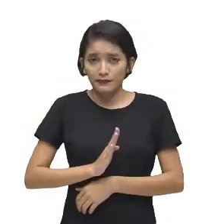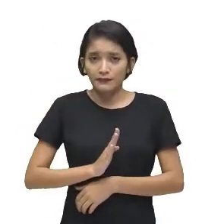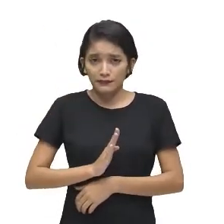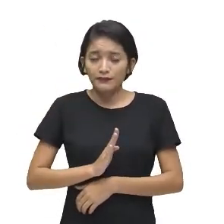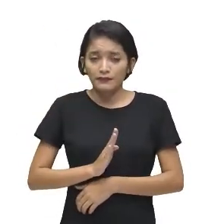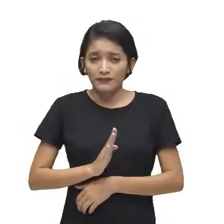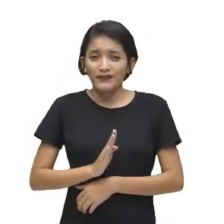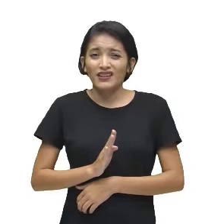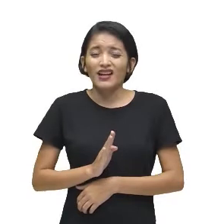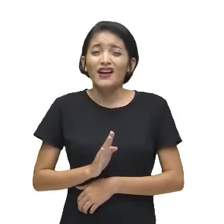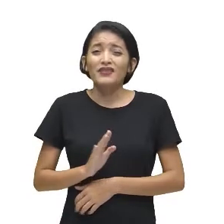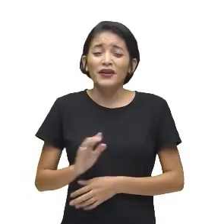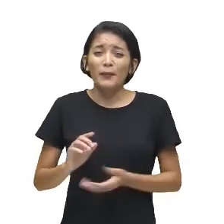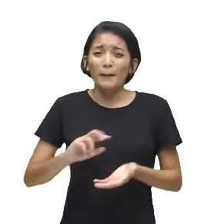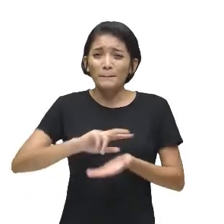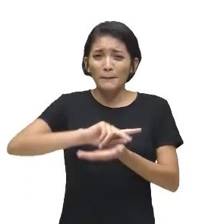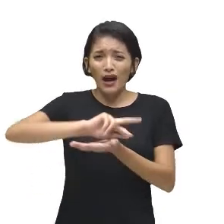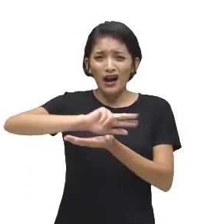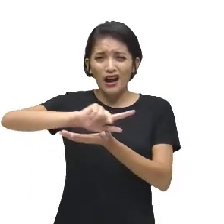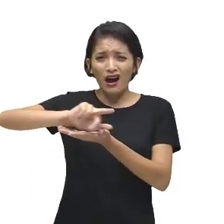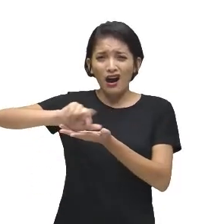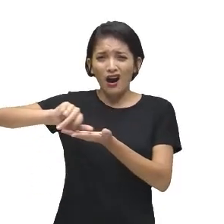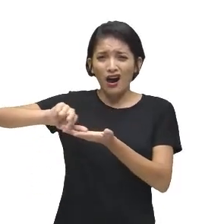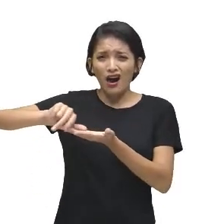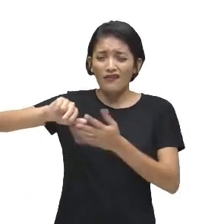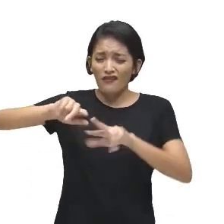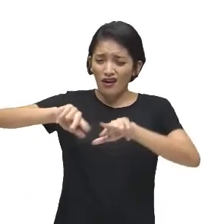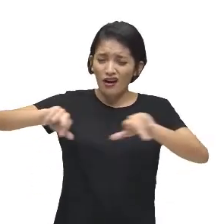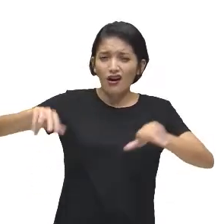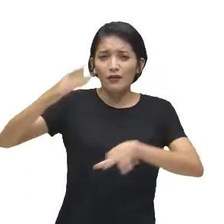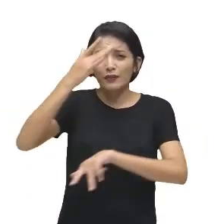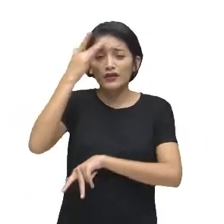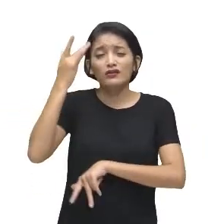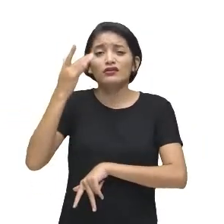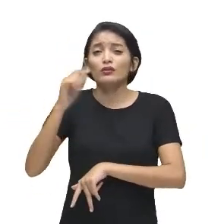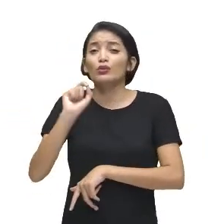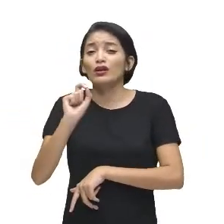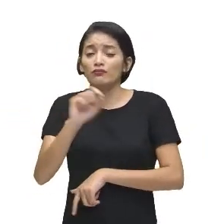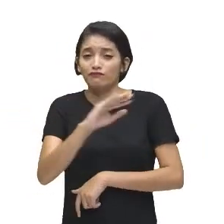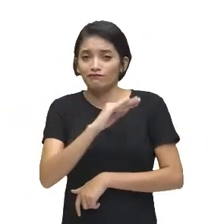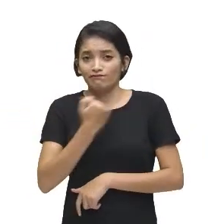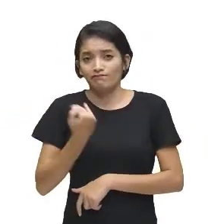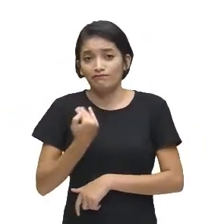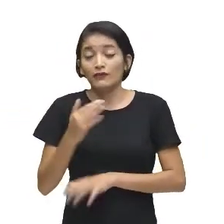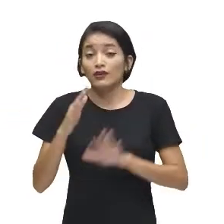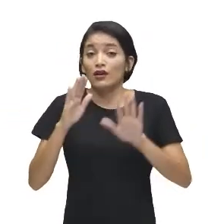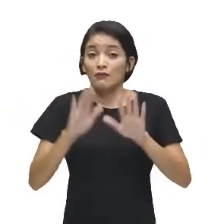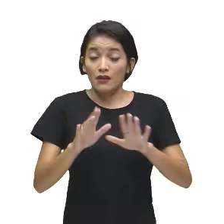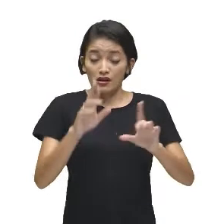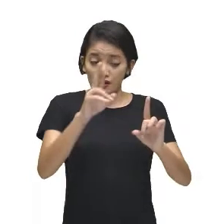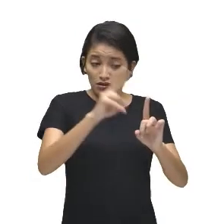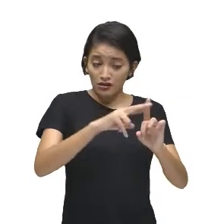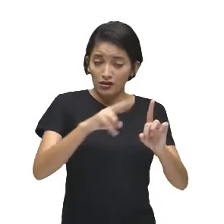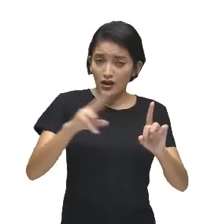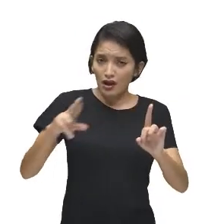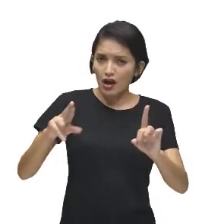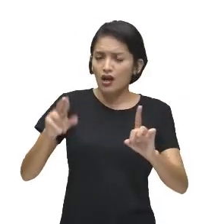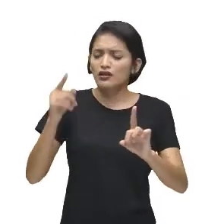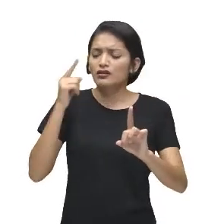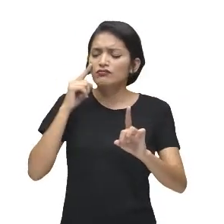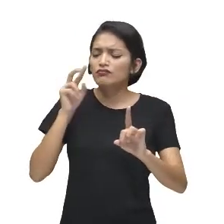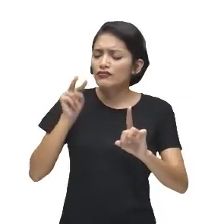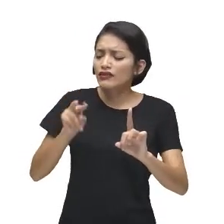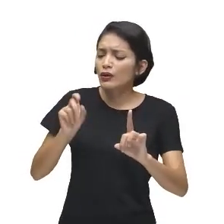diante de 300 mil pessoas que perderam sua vida. E a religião olha para essas vidas como vidas